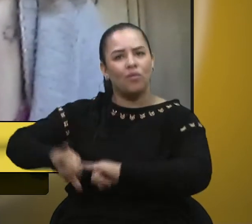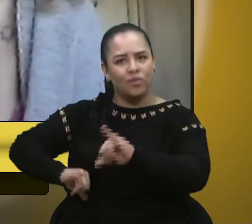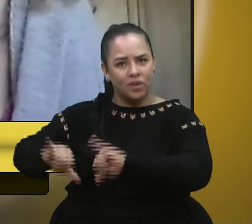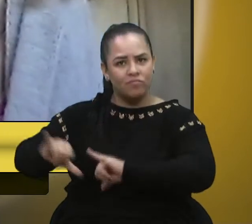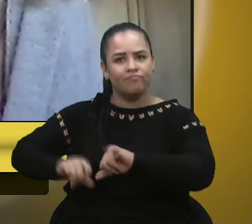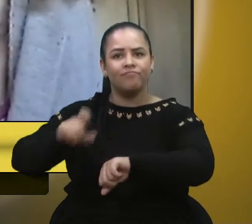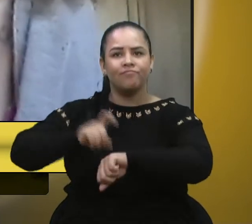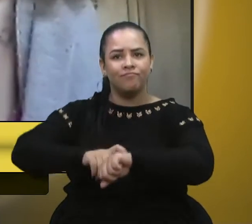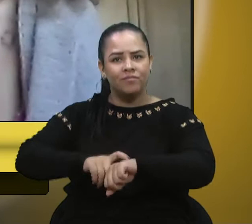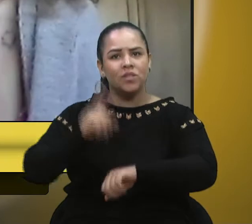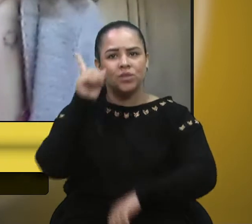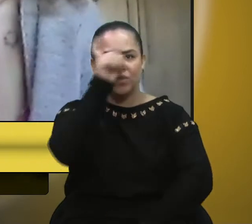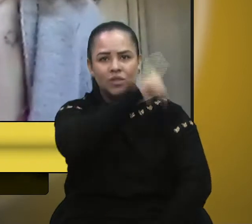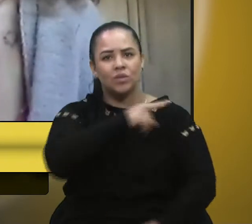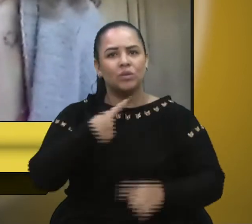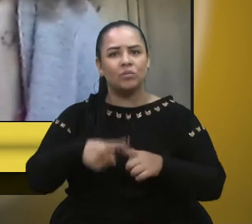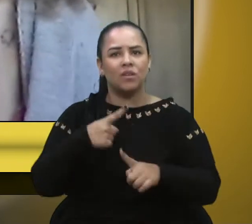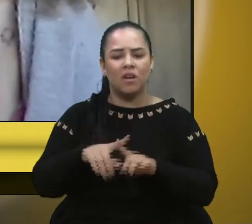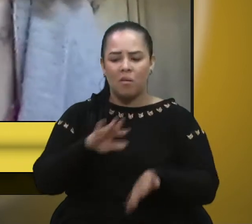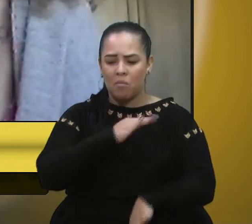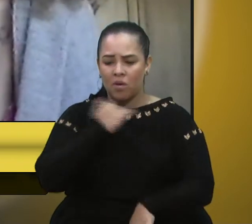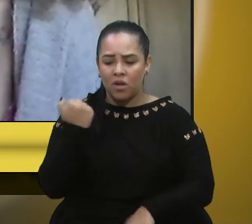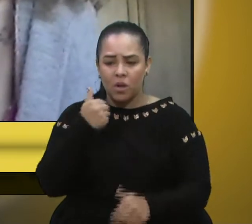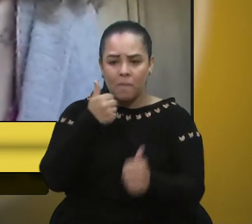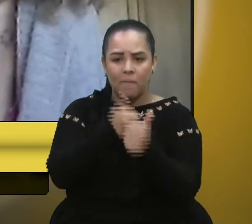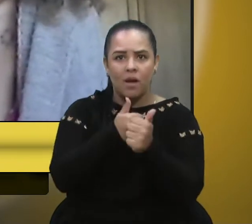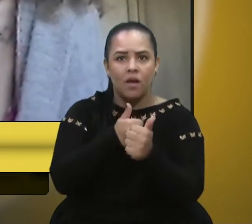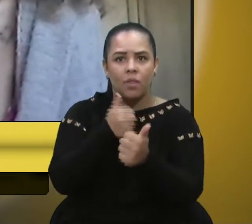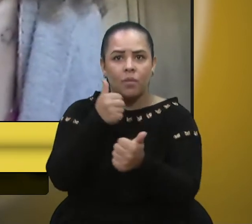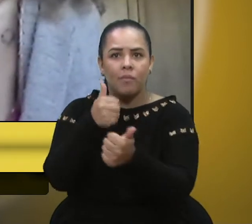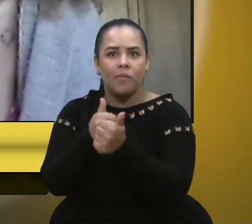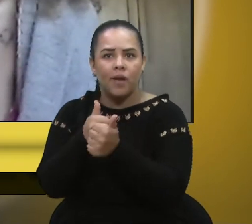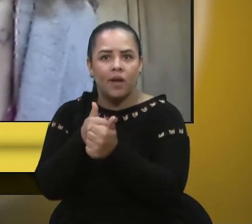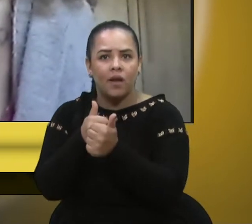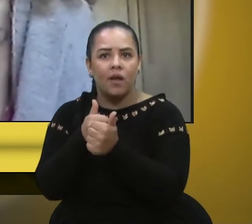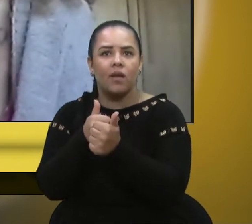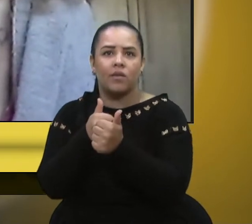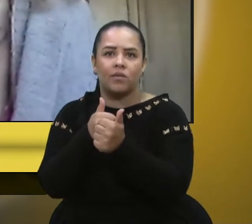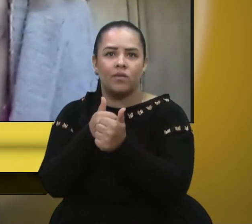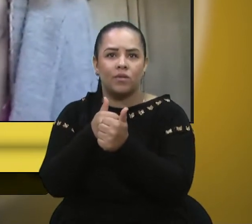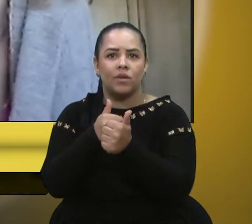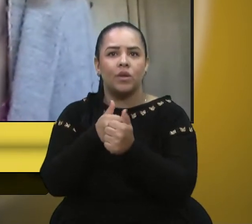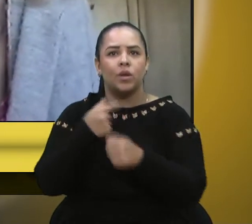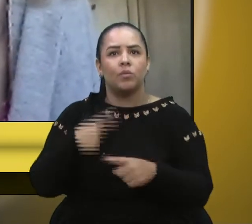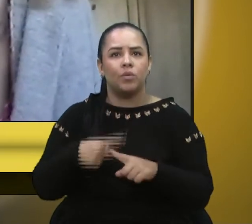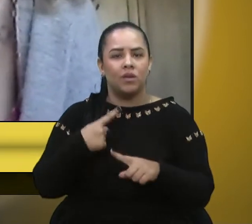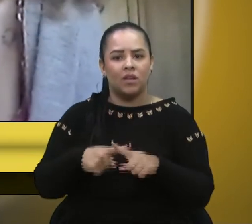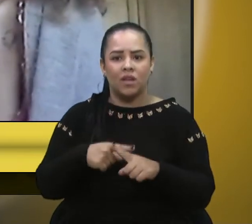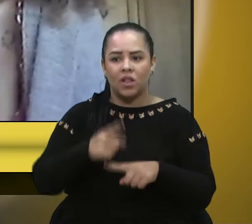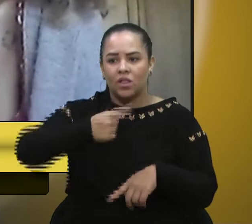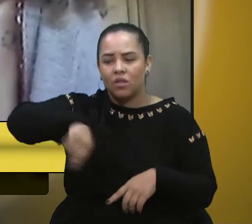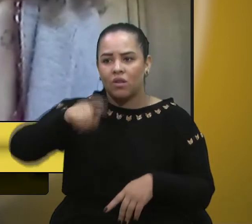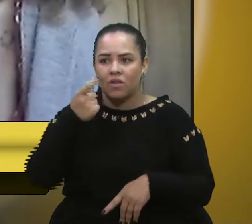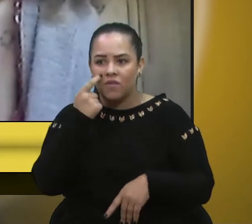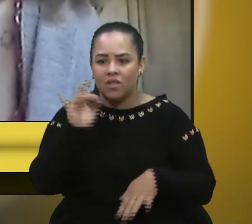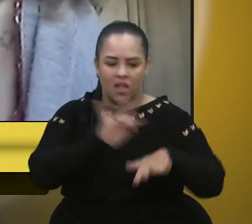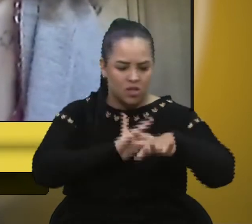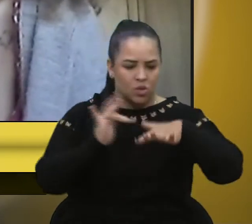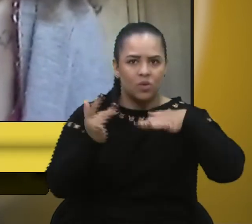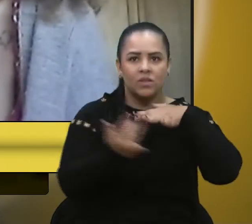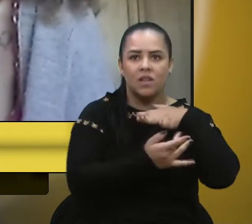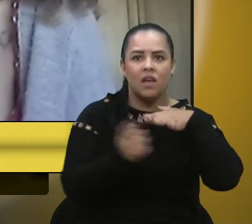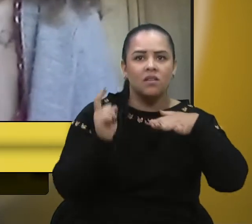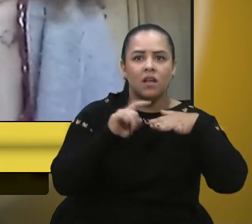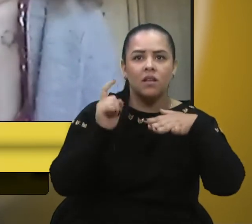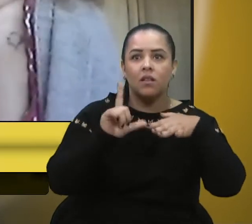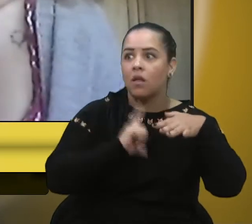as perdas são cada vez mais próximas de nós, onde nossas redes sociais se tomam por notícias